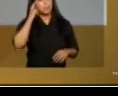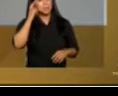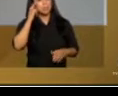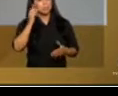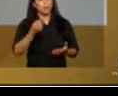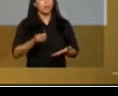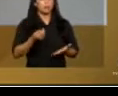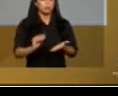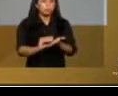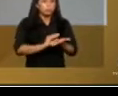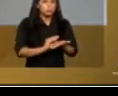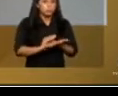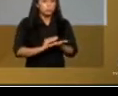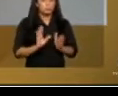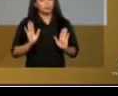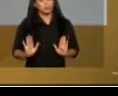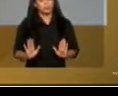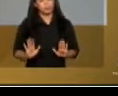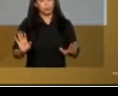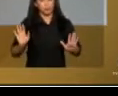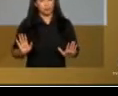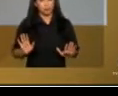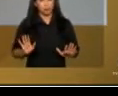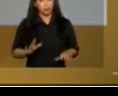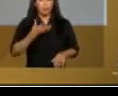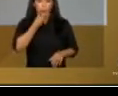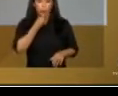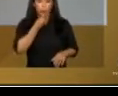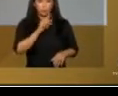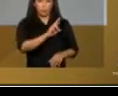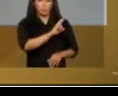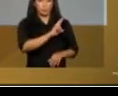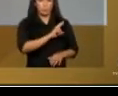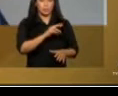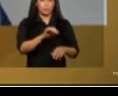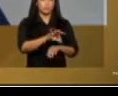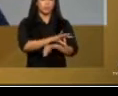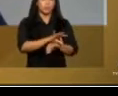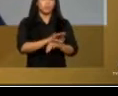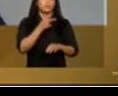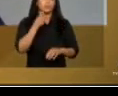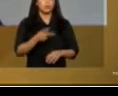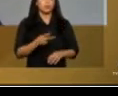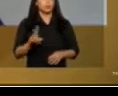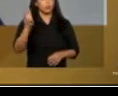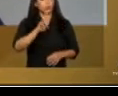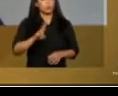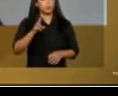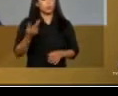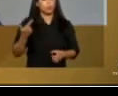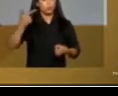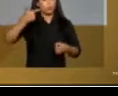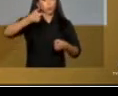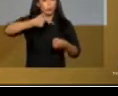caixa. Diz então aqui o engenheiro, o consumo de combustíveis no Brasil ainda é baixo